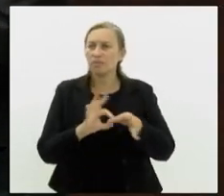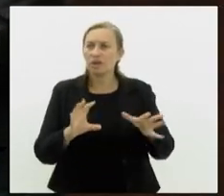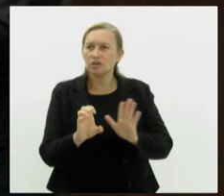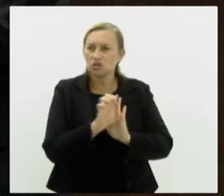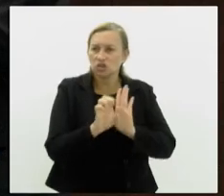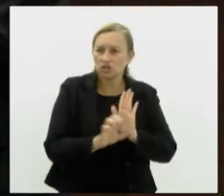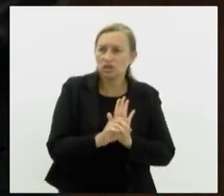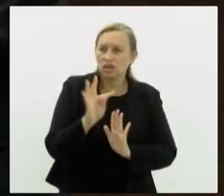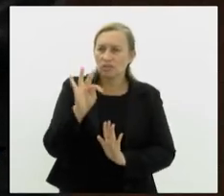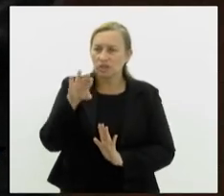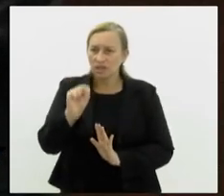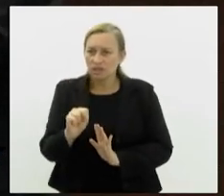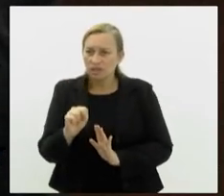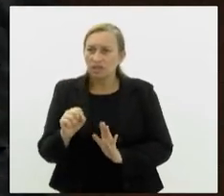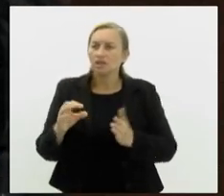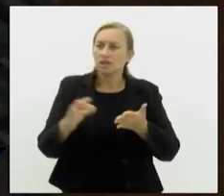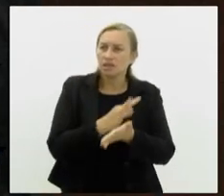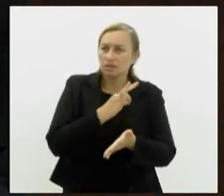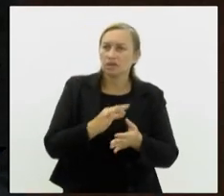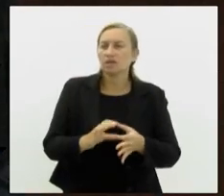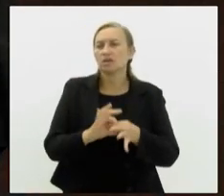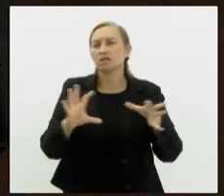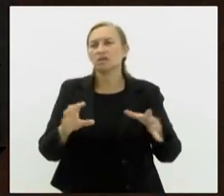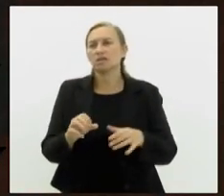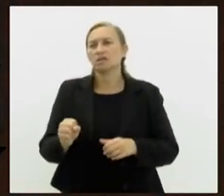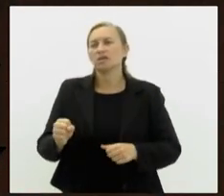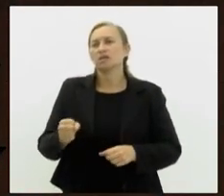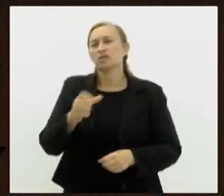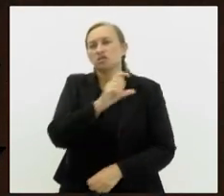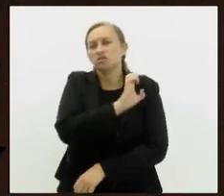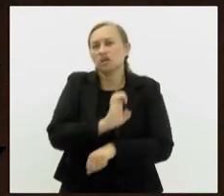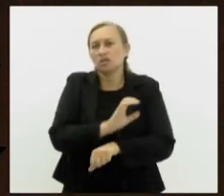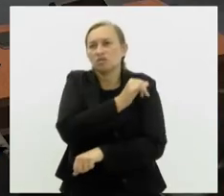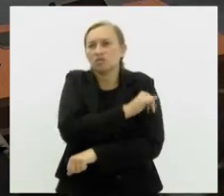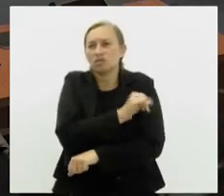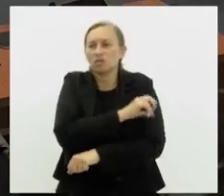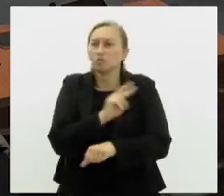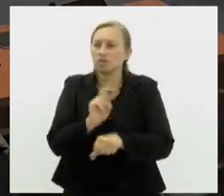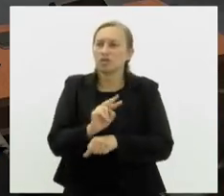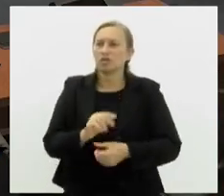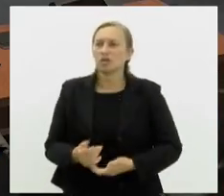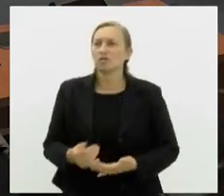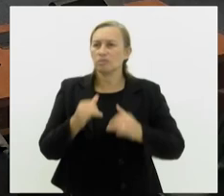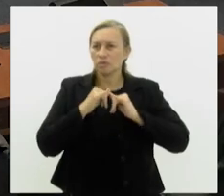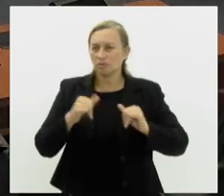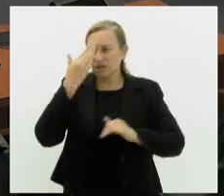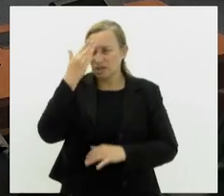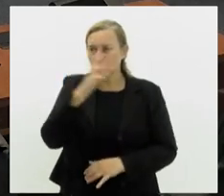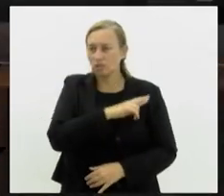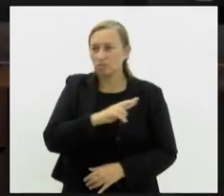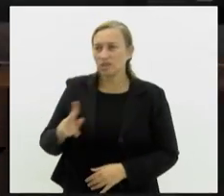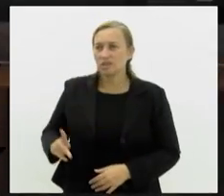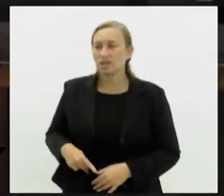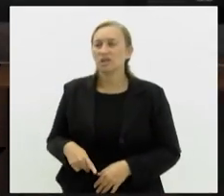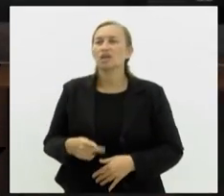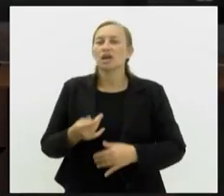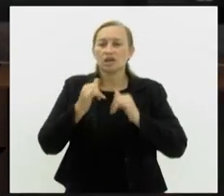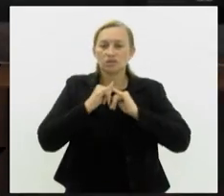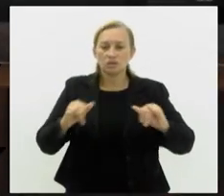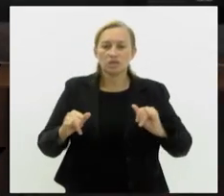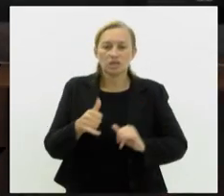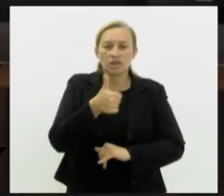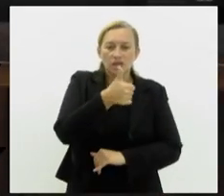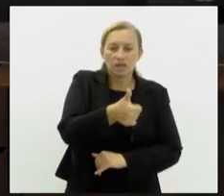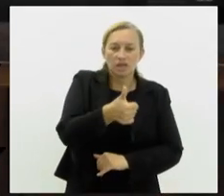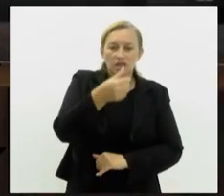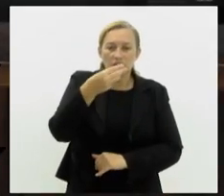das Blitz, para trazer um salvaguarda jurídico para a população do Estado do Rio de Janeiro. Muito obrigado, presidente. Anuncio o projeto de lei número 1398-23,